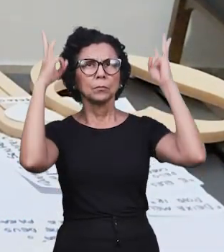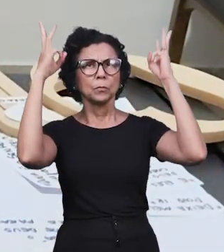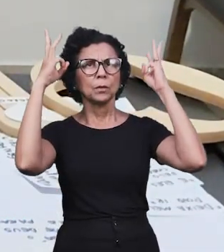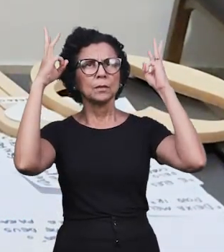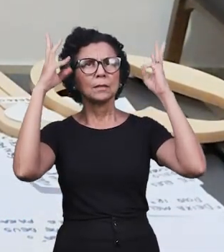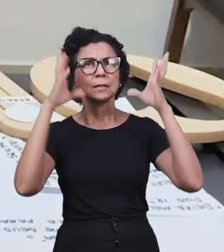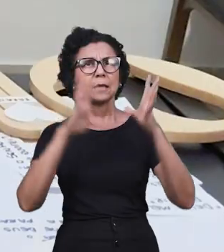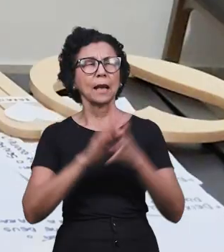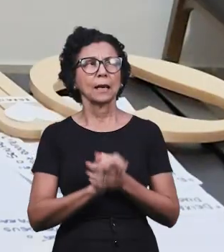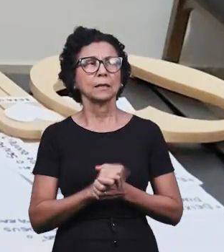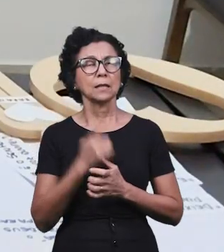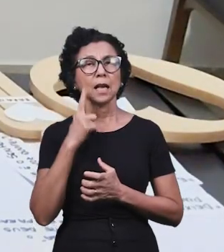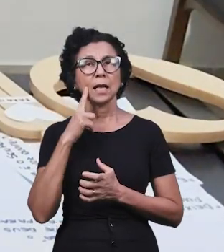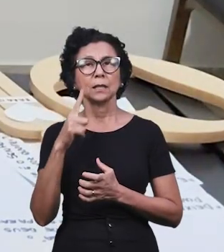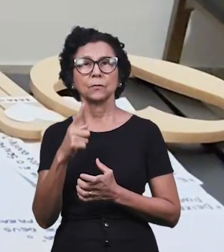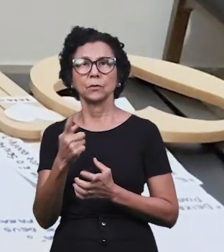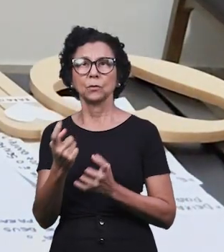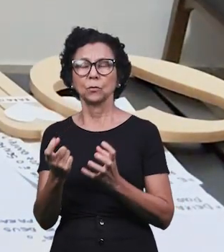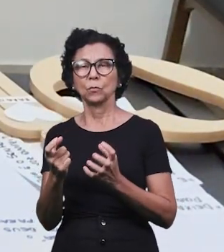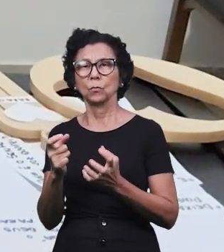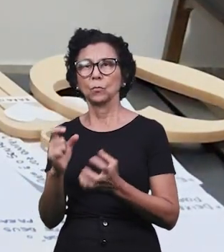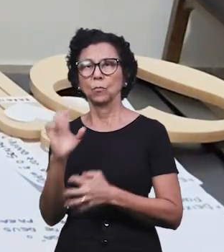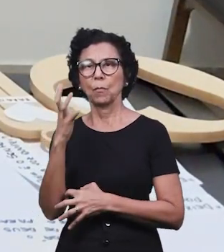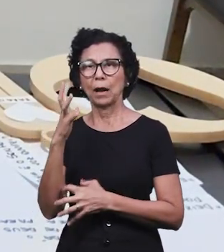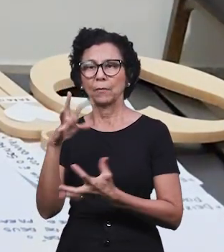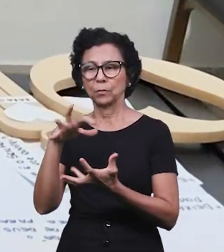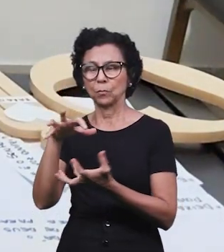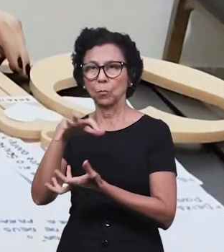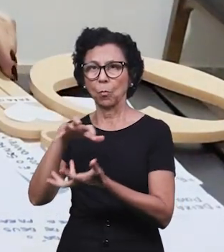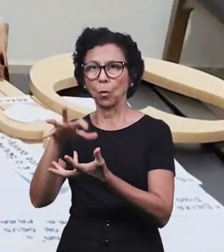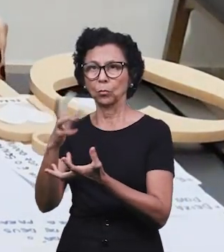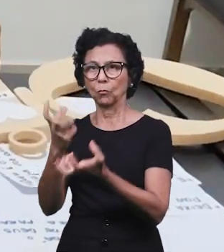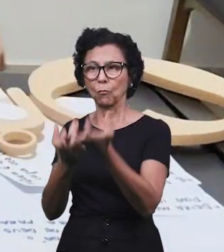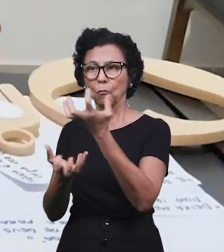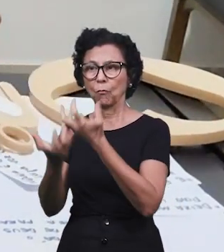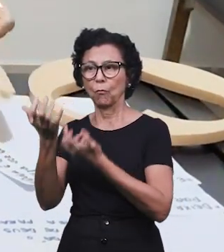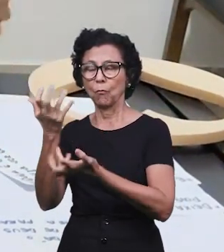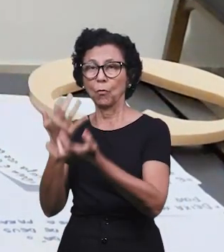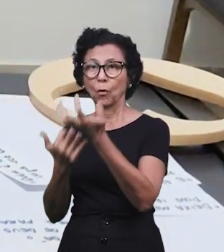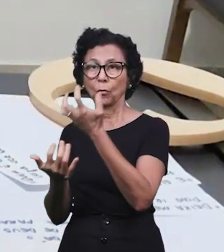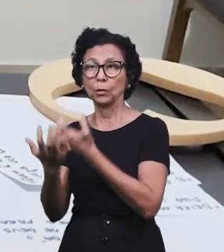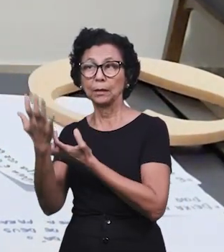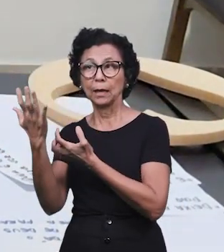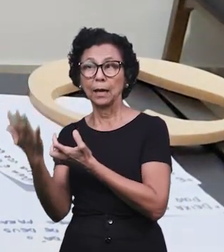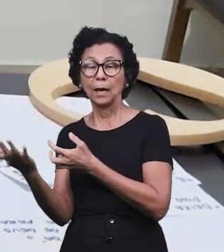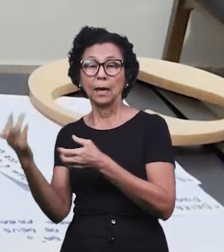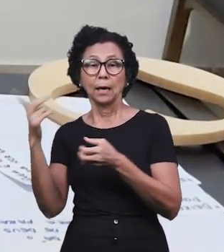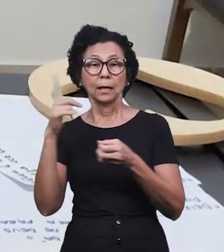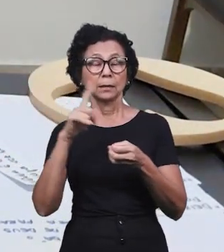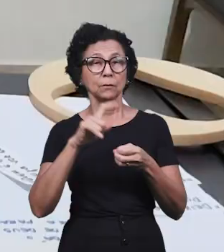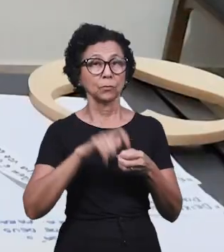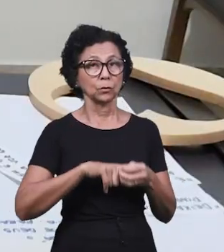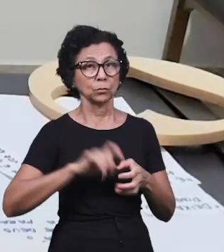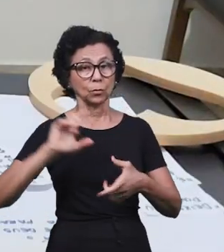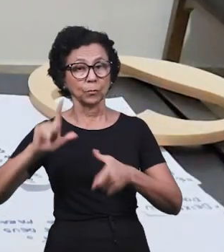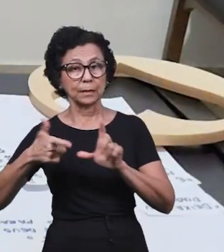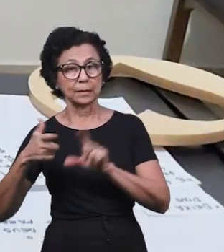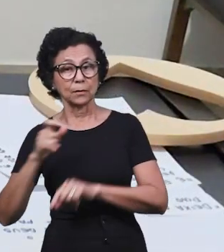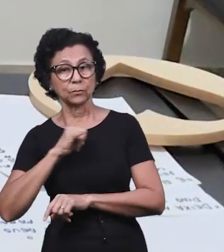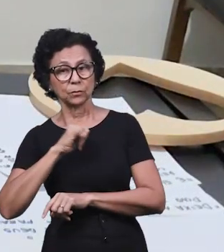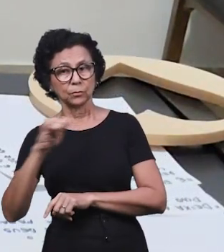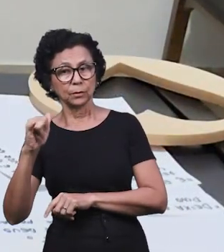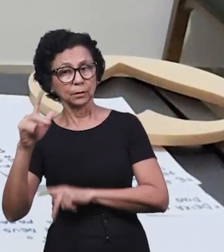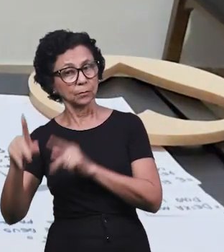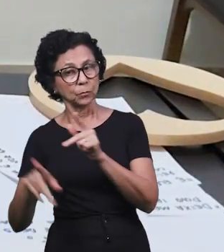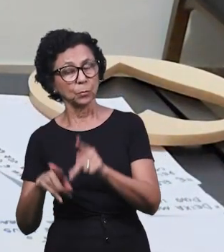desse chamado e foi contar para o povo de Israel que o Senhor tinha falado com ele. E o Senhor permitiu que